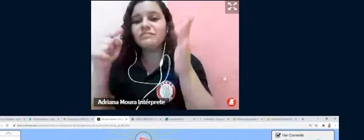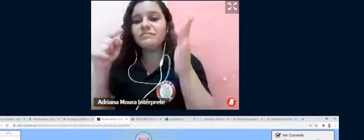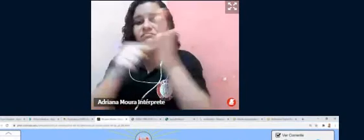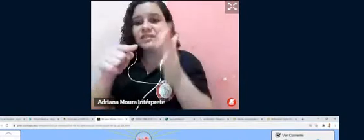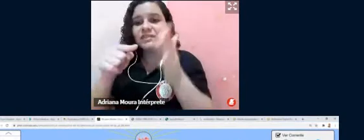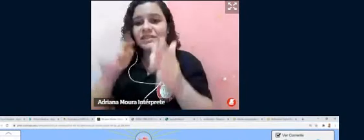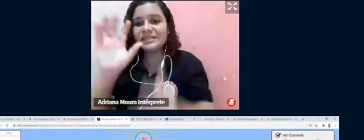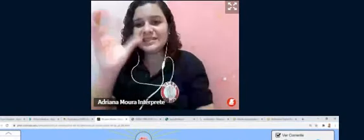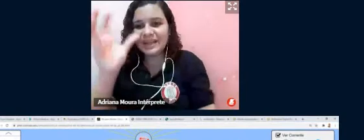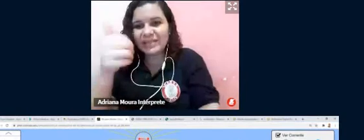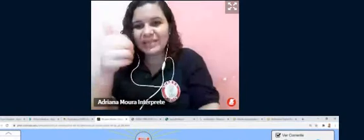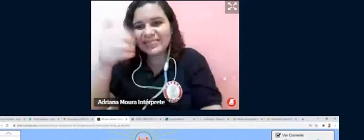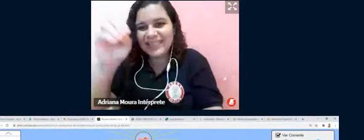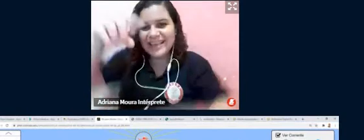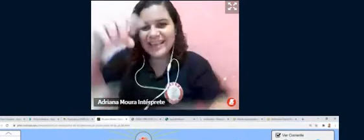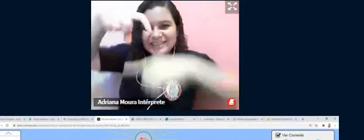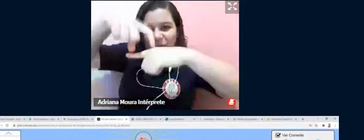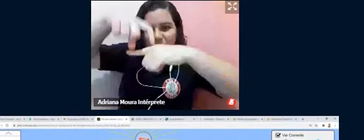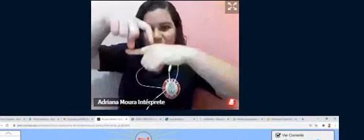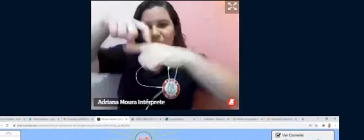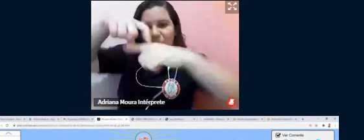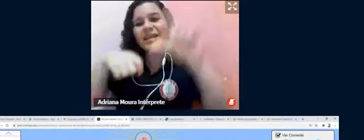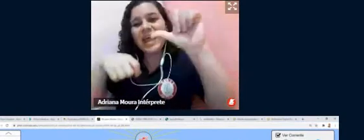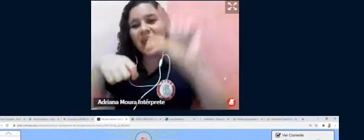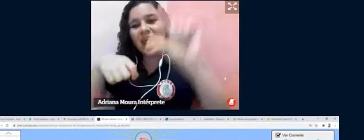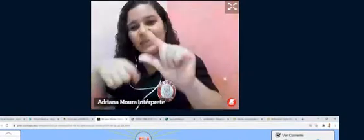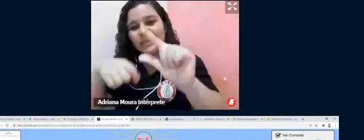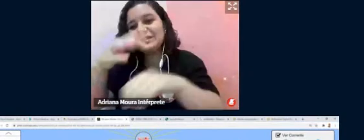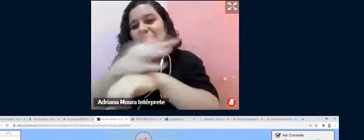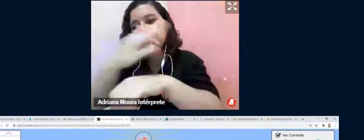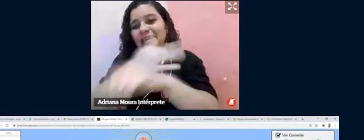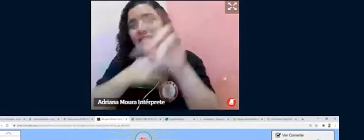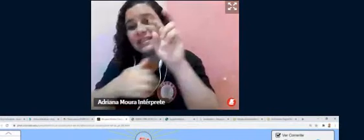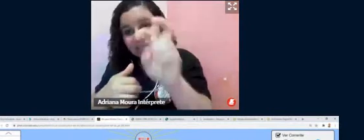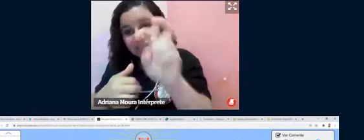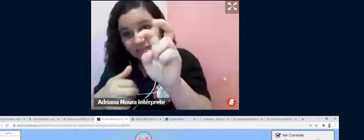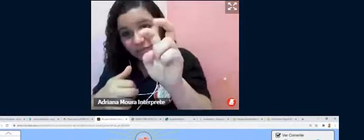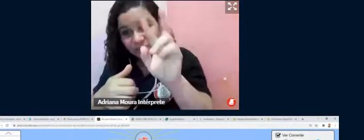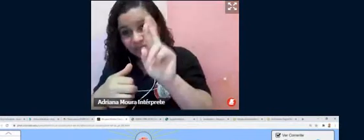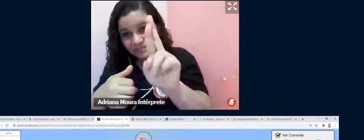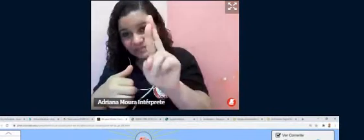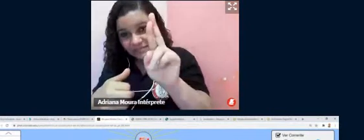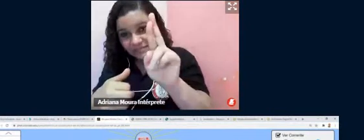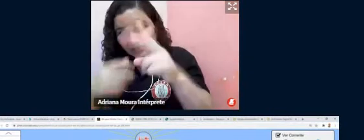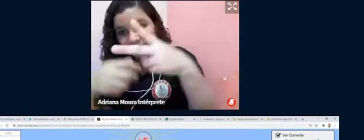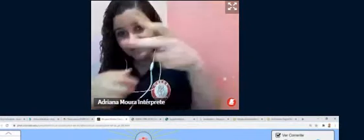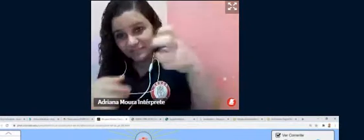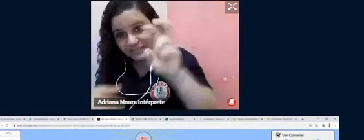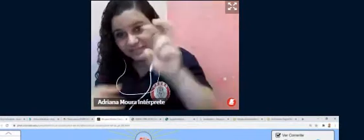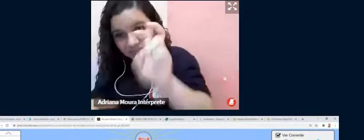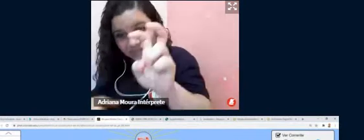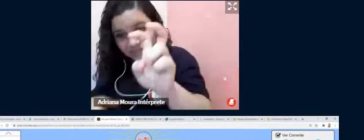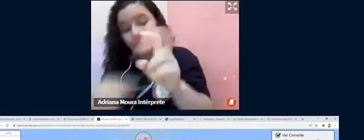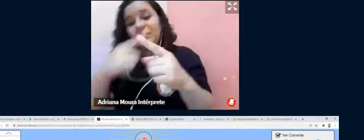ohms, e vou reduzir a resistência dela para 5. Porque se essa tem 5 e a outra tem 5, o total passa a ser